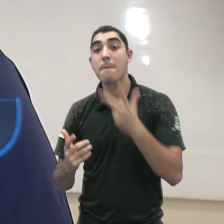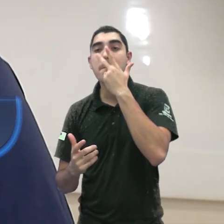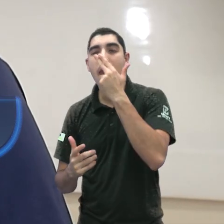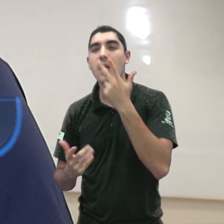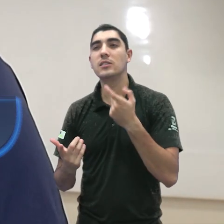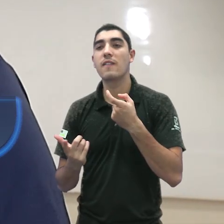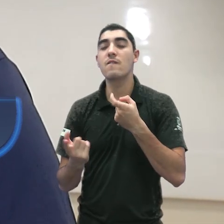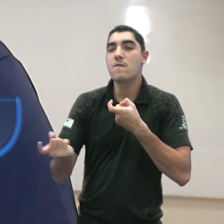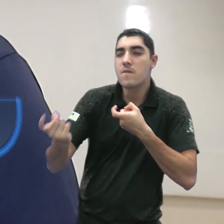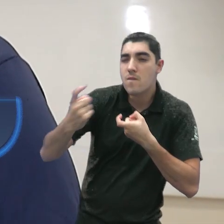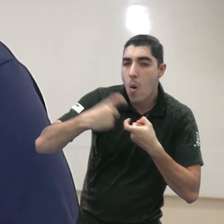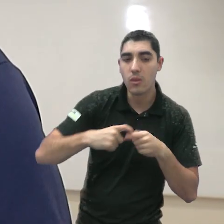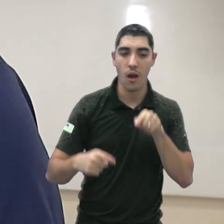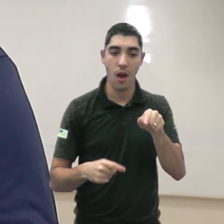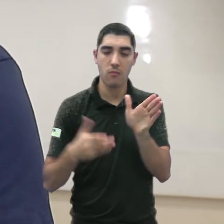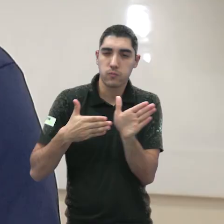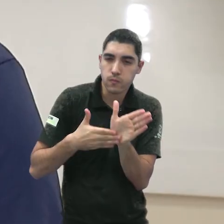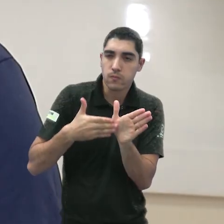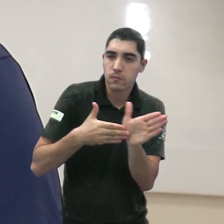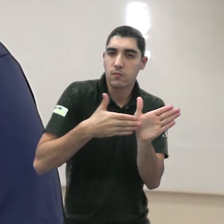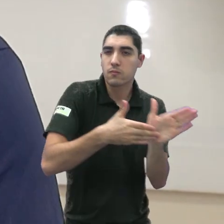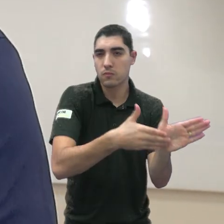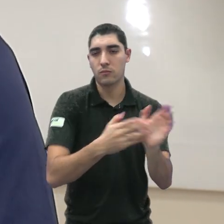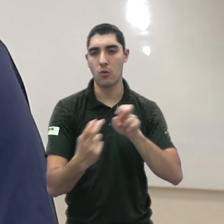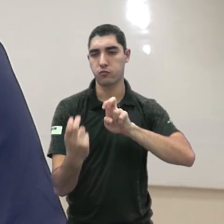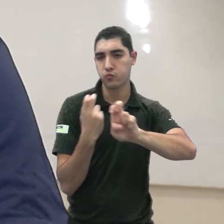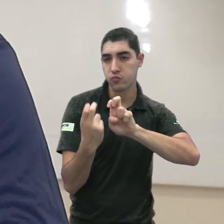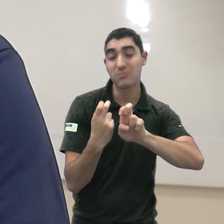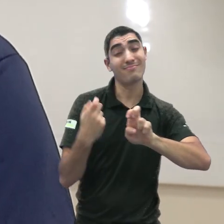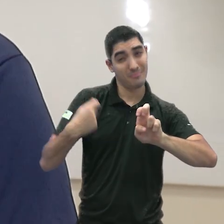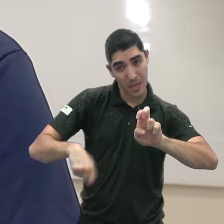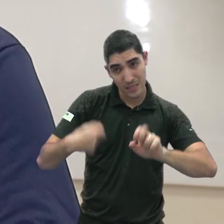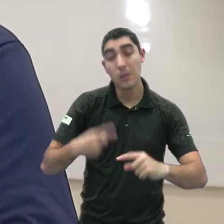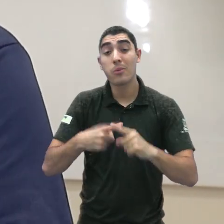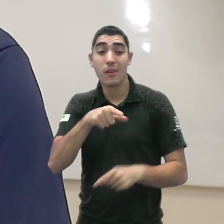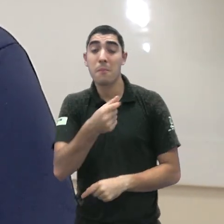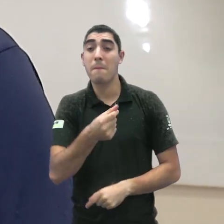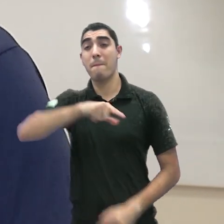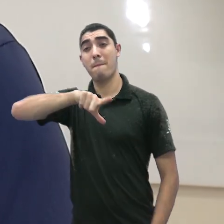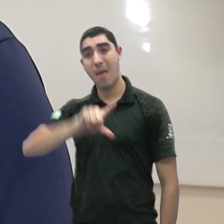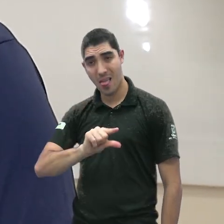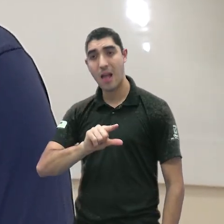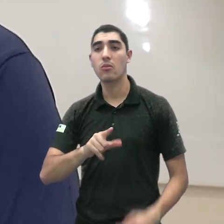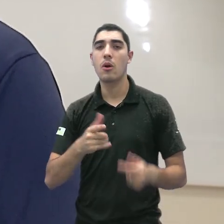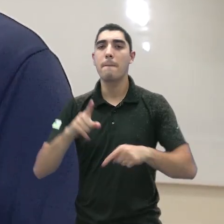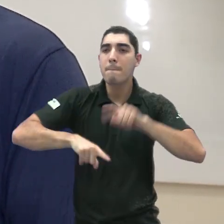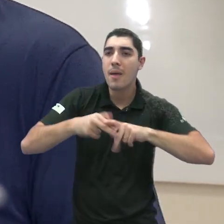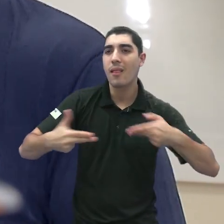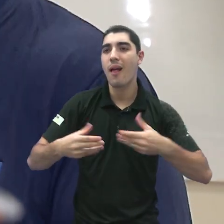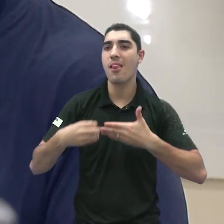retomada do desenvolvimento da malha ferroviária no Brasil, que é necessário, questão de poluição, questão de barateamento, do deslocamento de carga, por